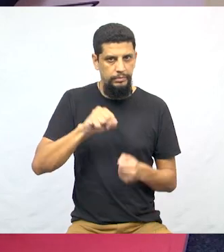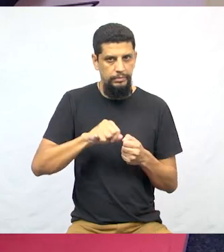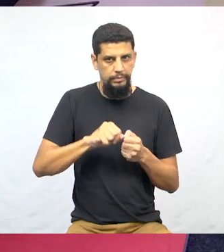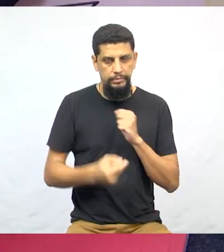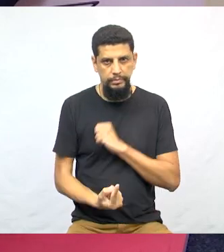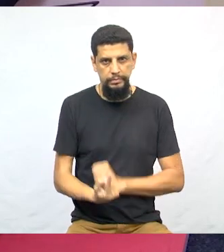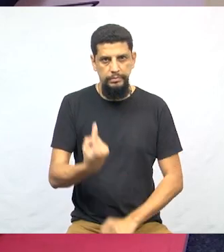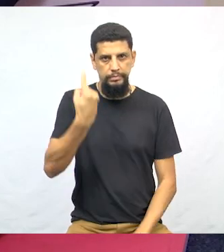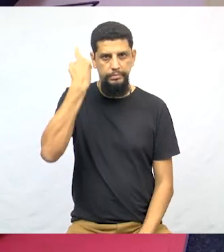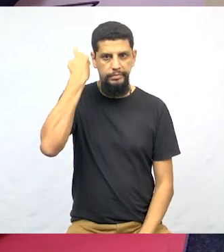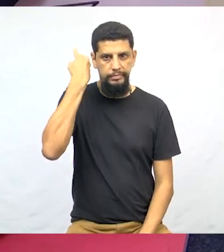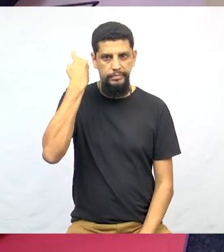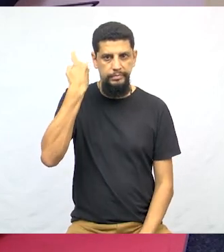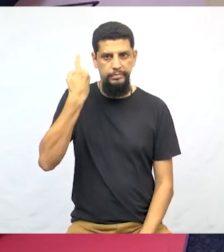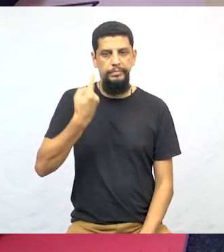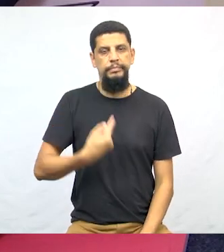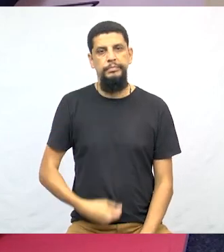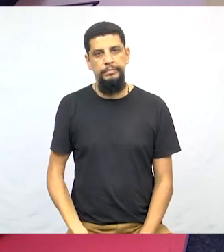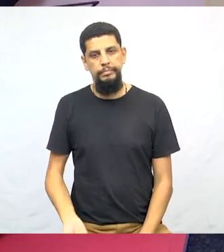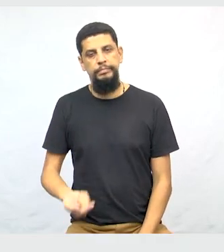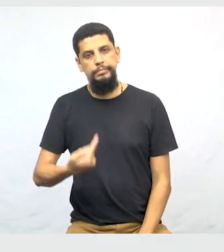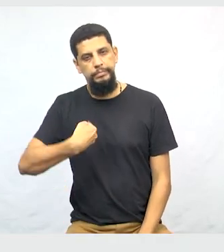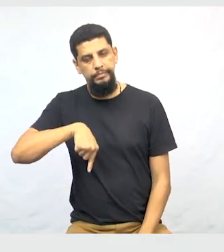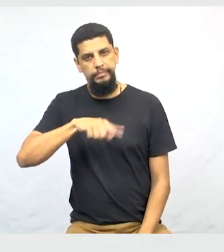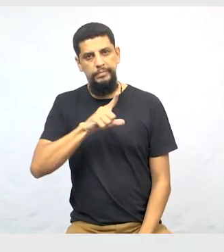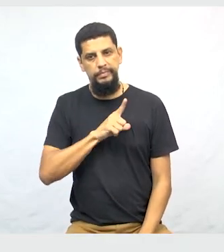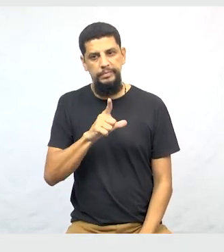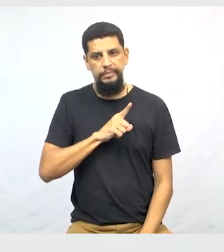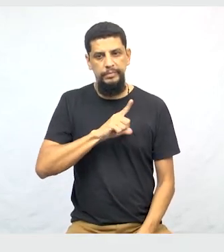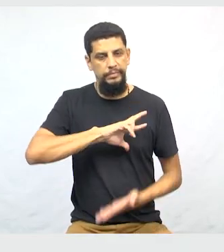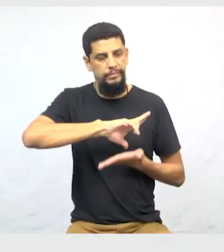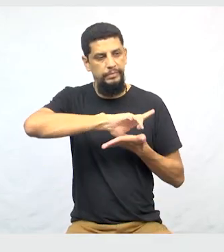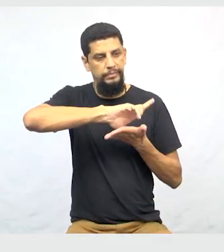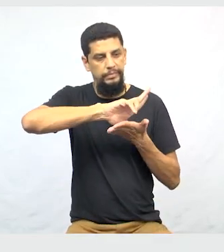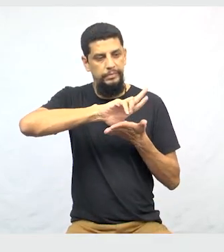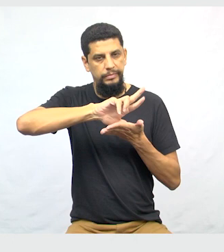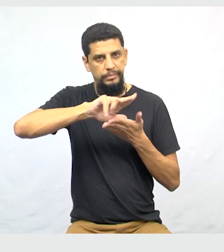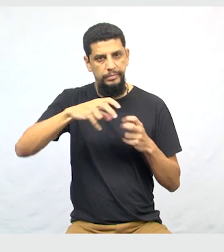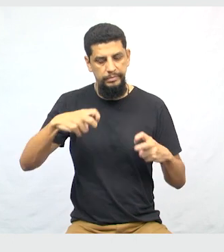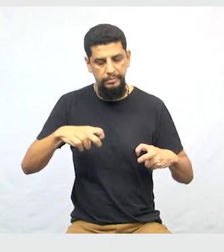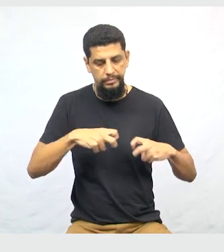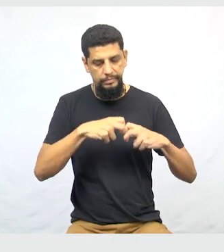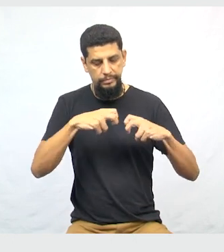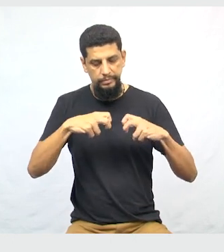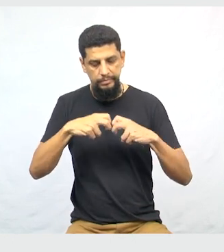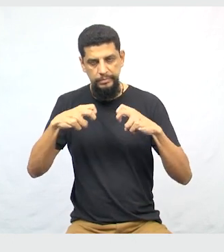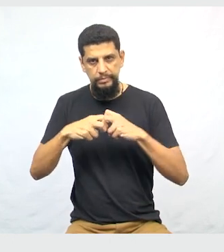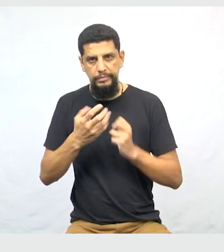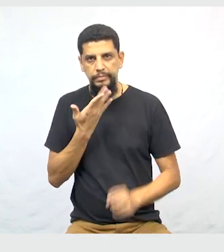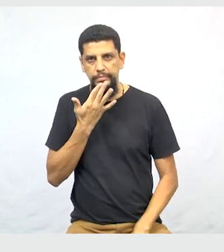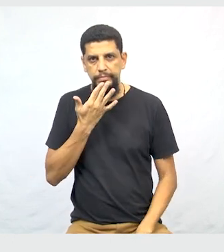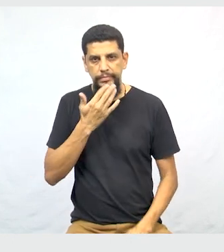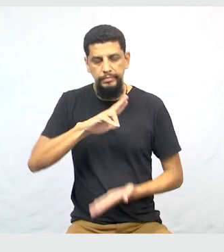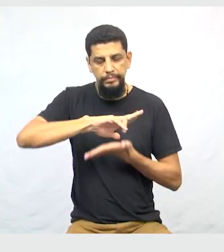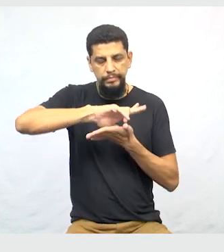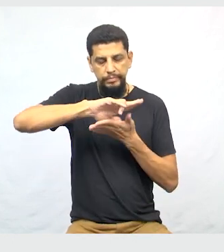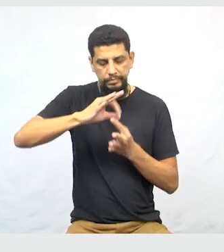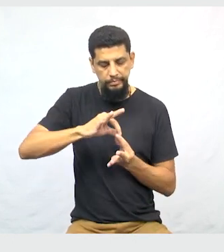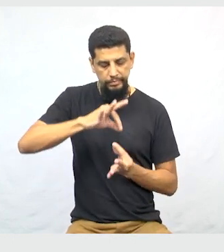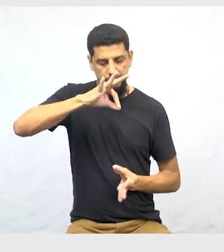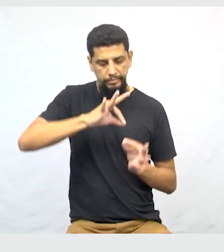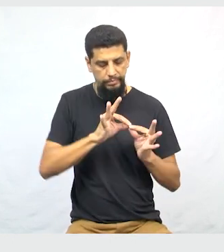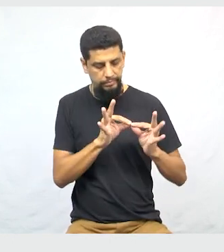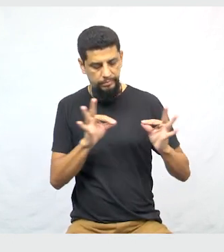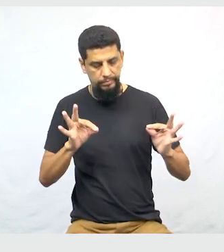fizemos na aula passada? Nós tínhamos aqui várias meias de cores